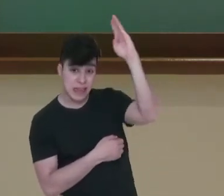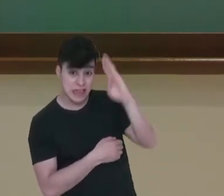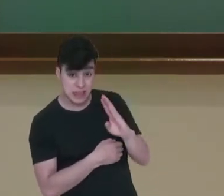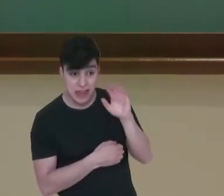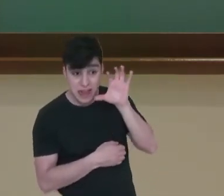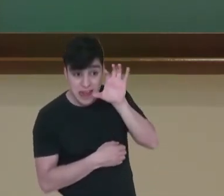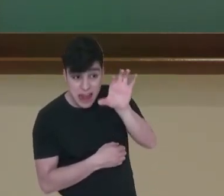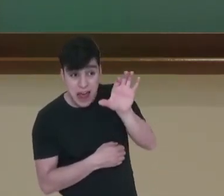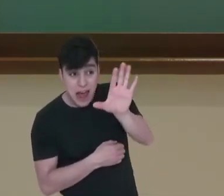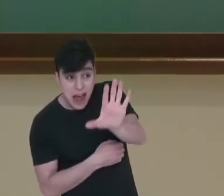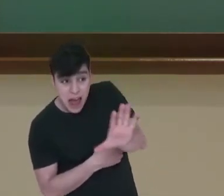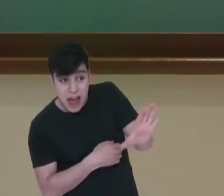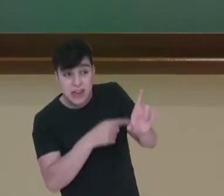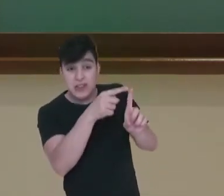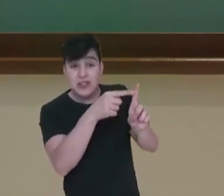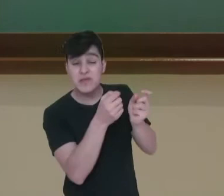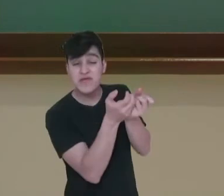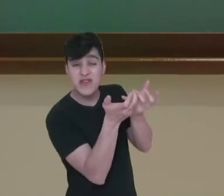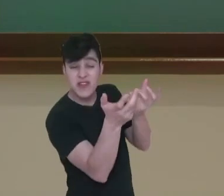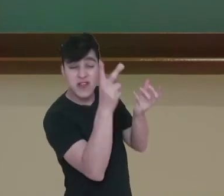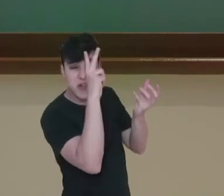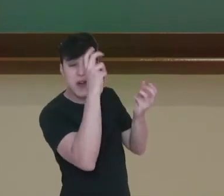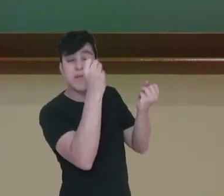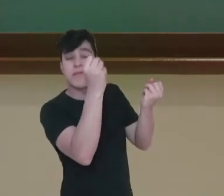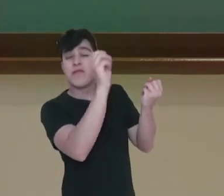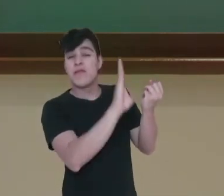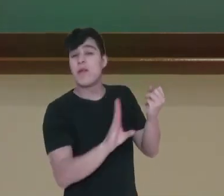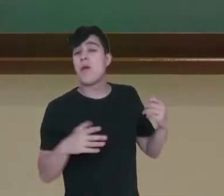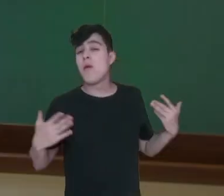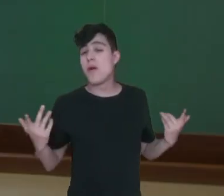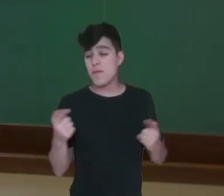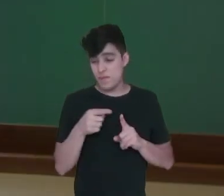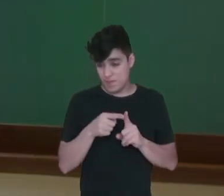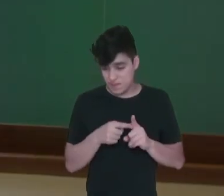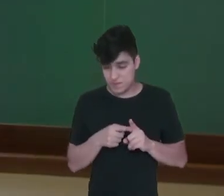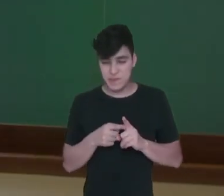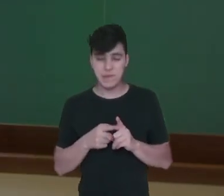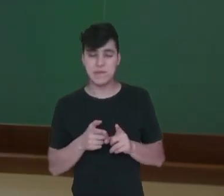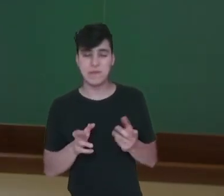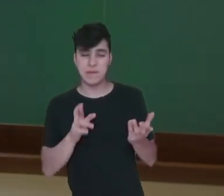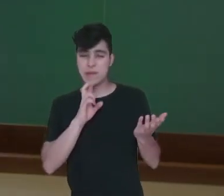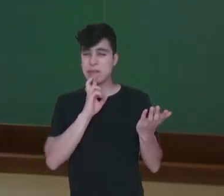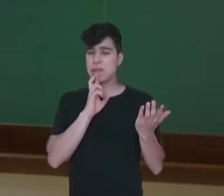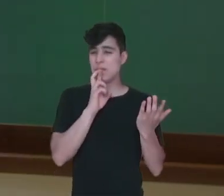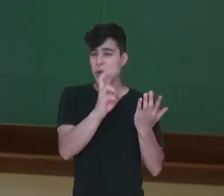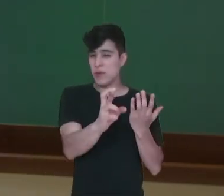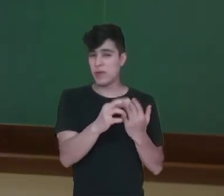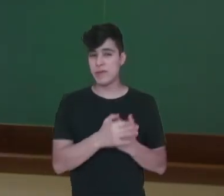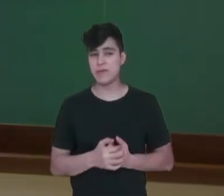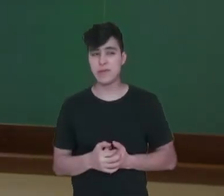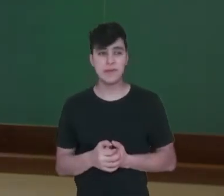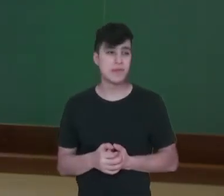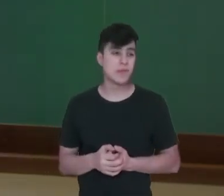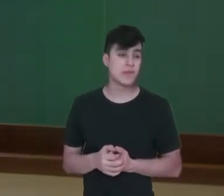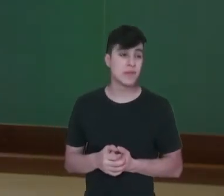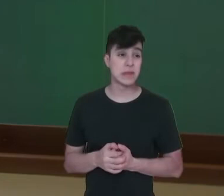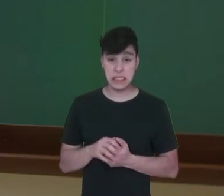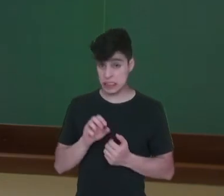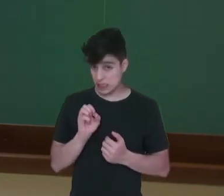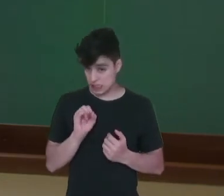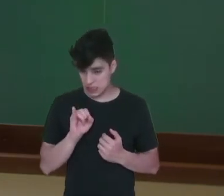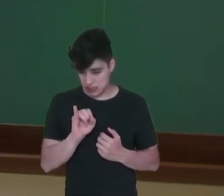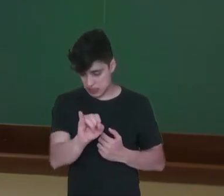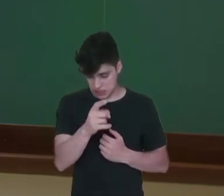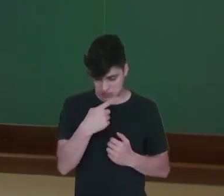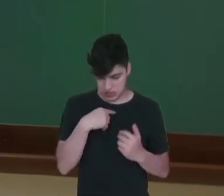coberta por qual tipo de vegetação do Brasil? Então vamos ali à resposta, né, da nossa atividade. Se a gente